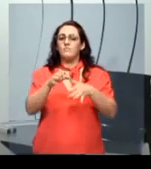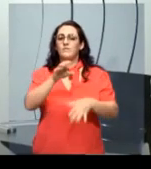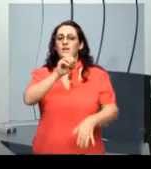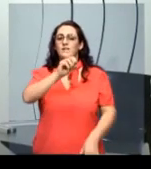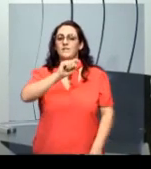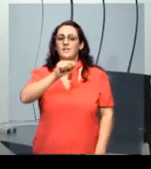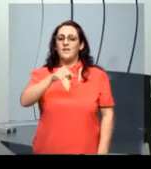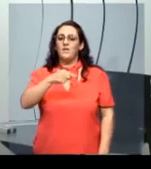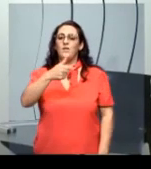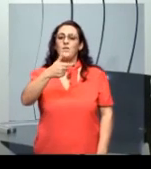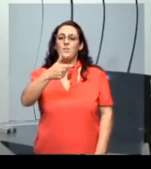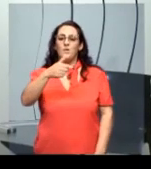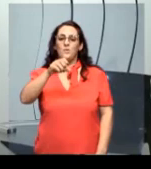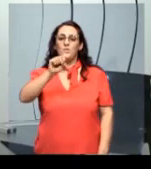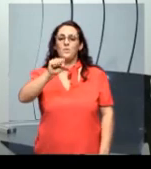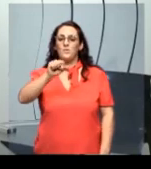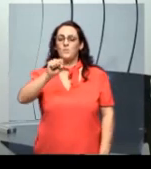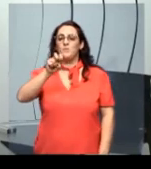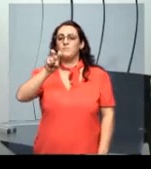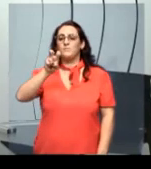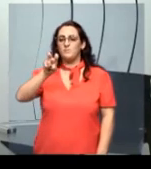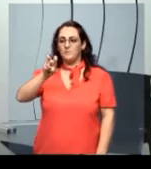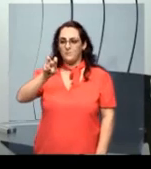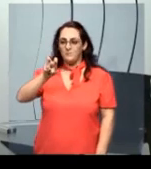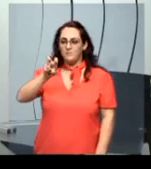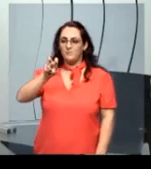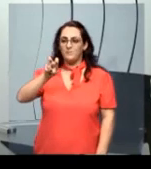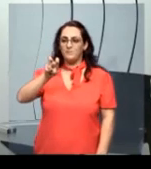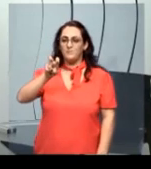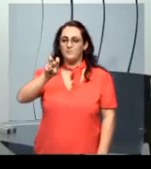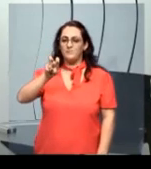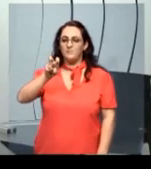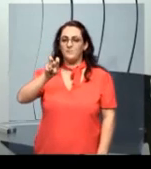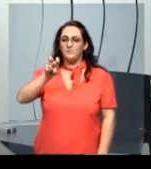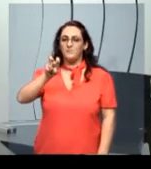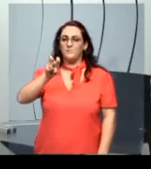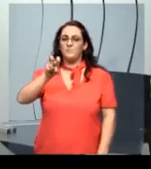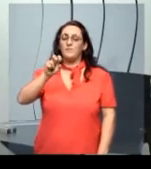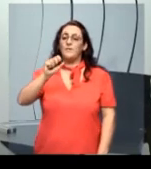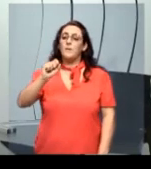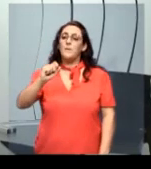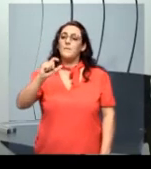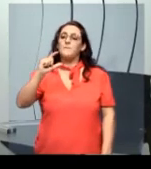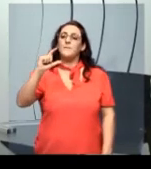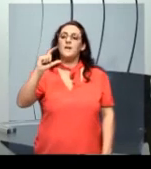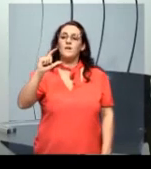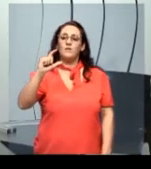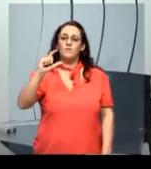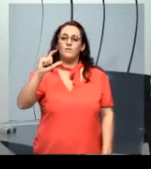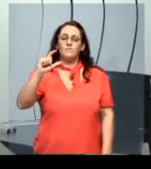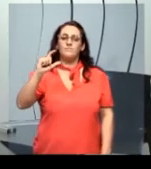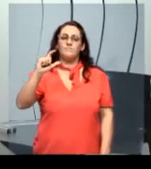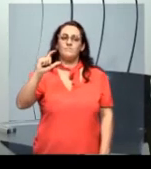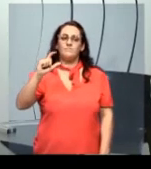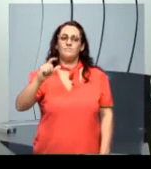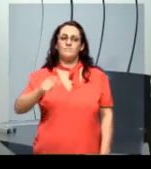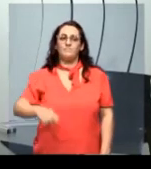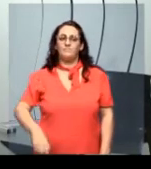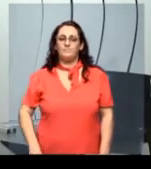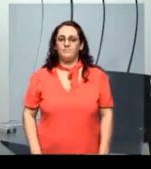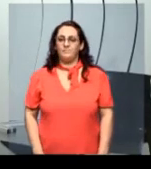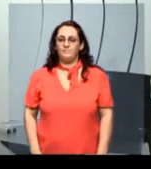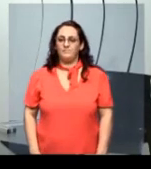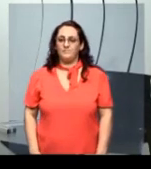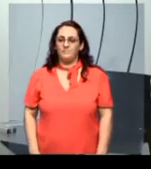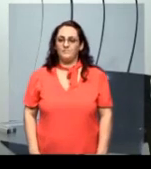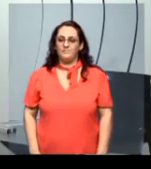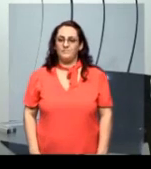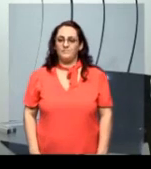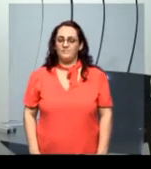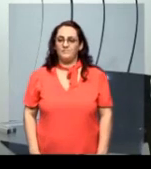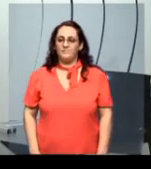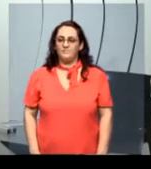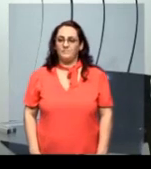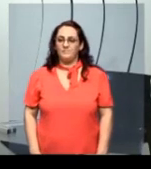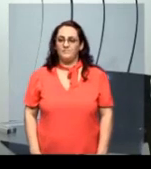0,285. Então esse número, 2/7, é maior. Então qual fração é maior? A 2/7. Ok?